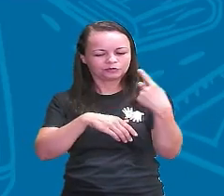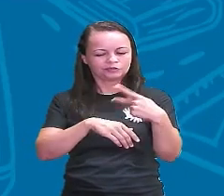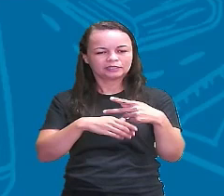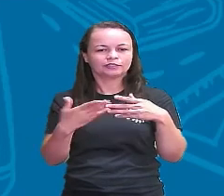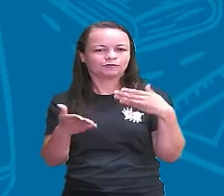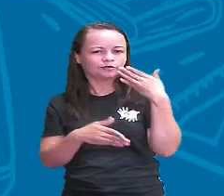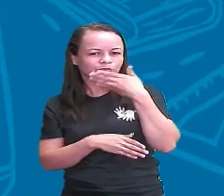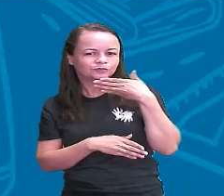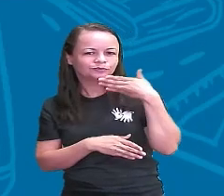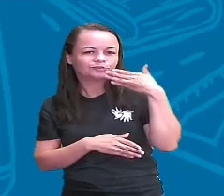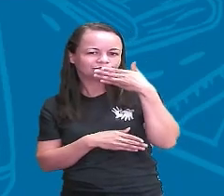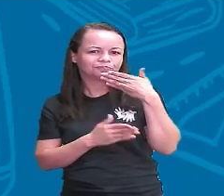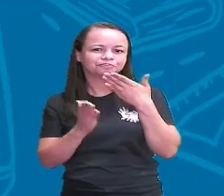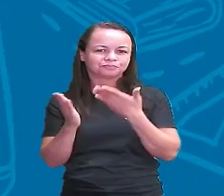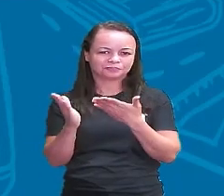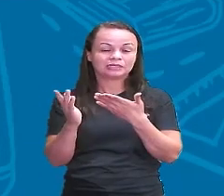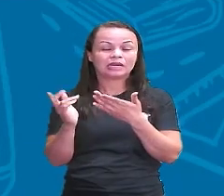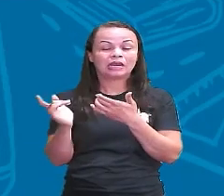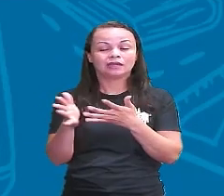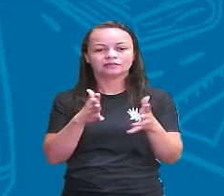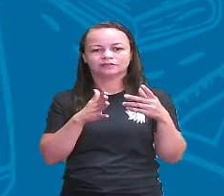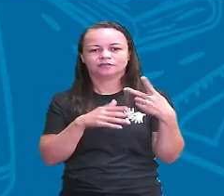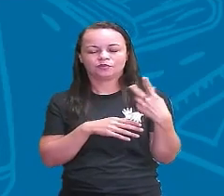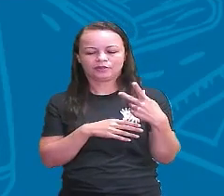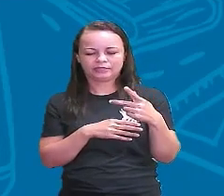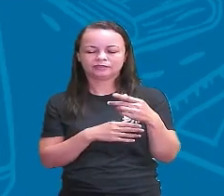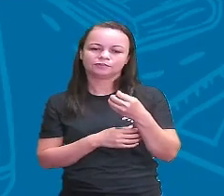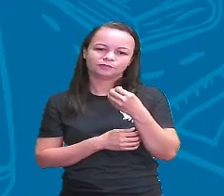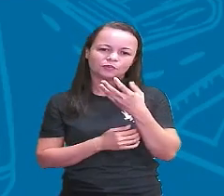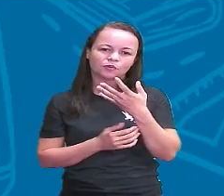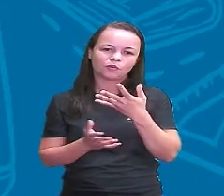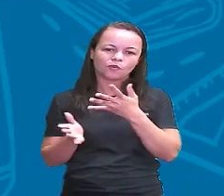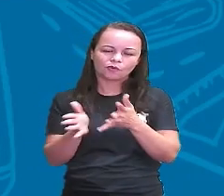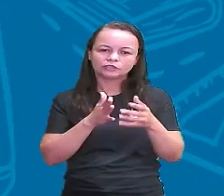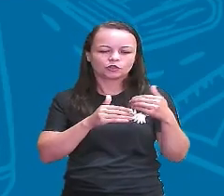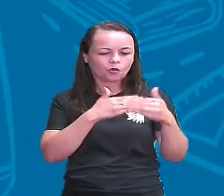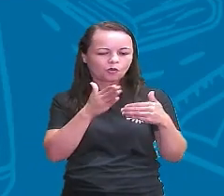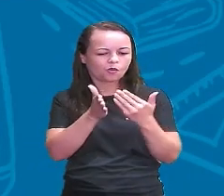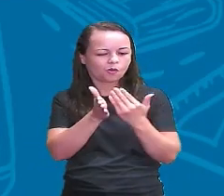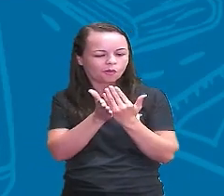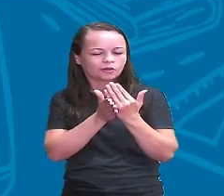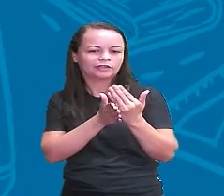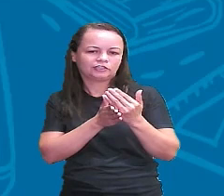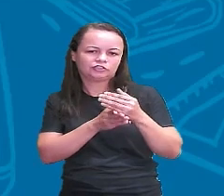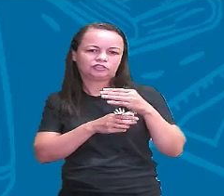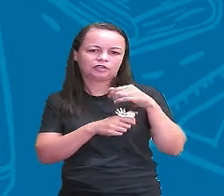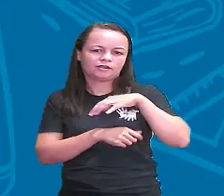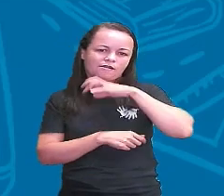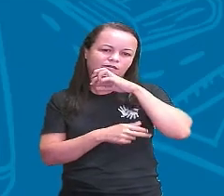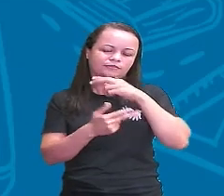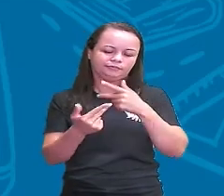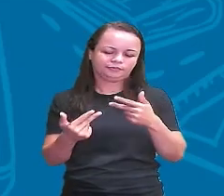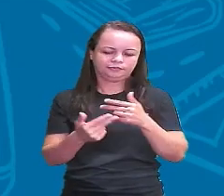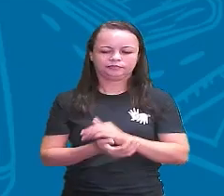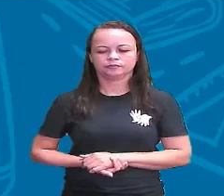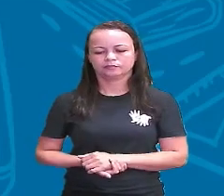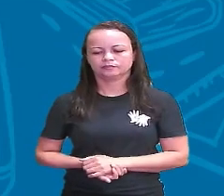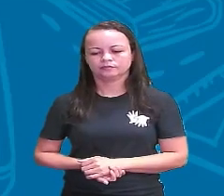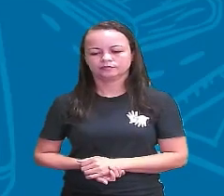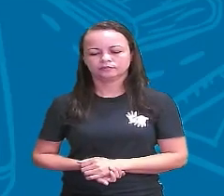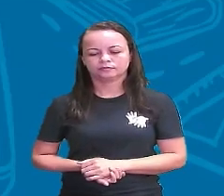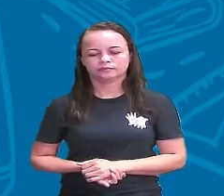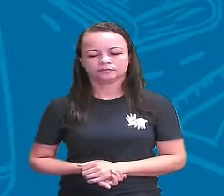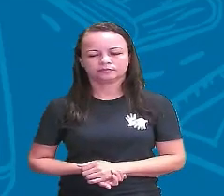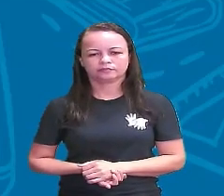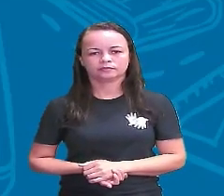esse bichinho aí, pelas abelhas, então o mel é um alimento de origem animal, tá certo? E